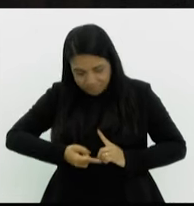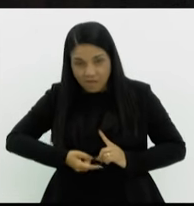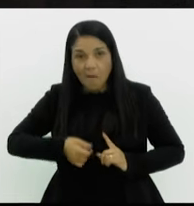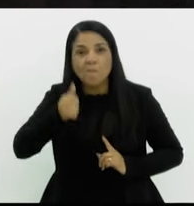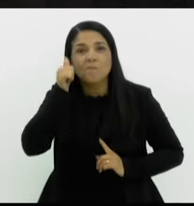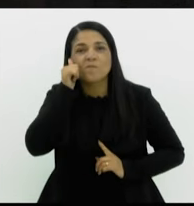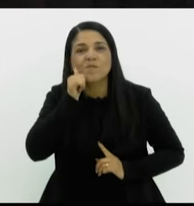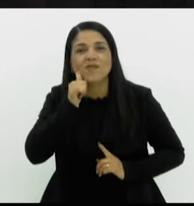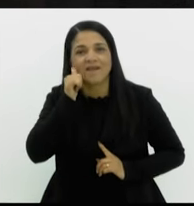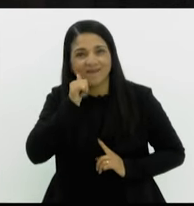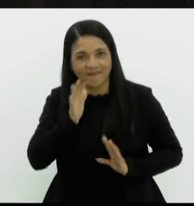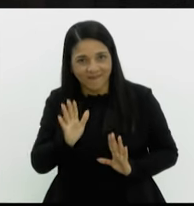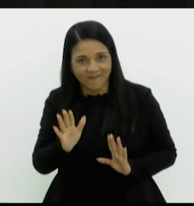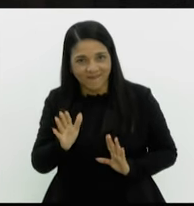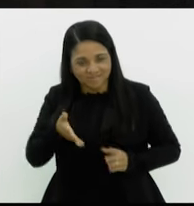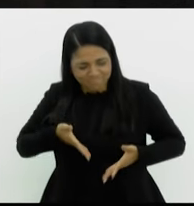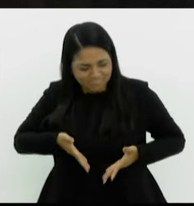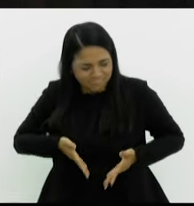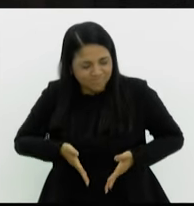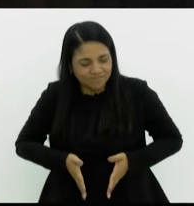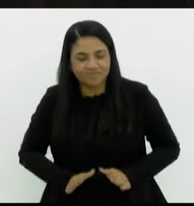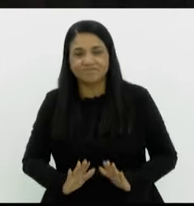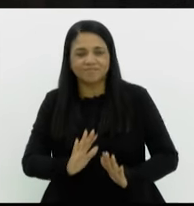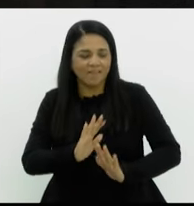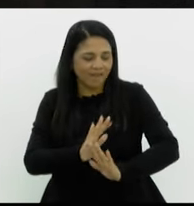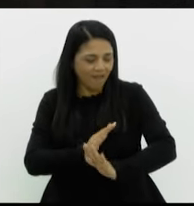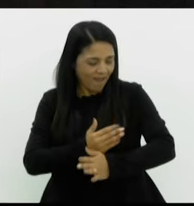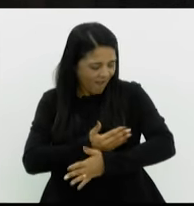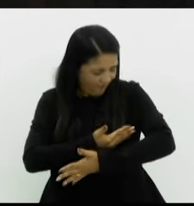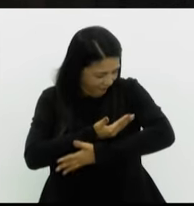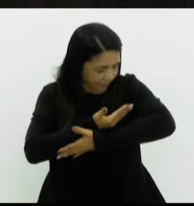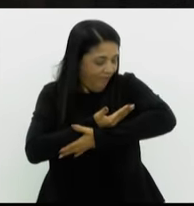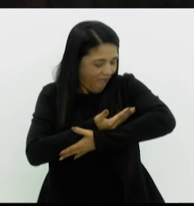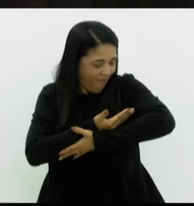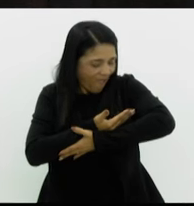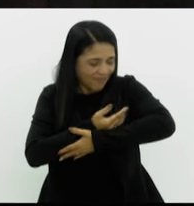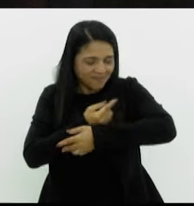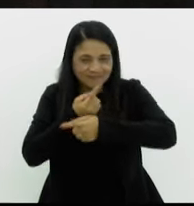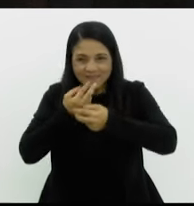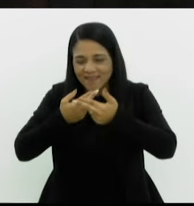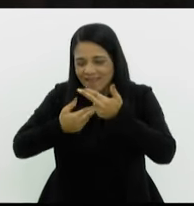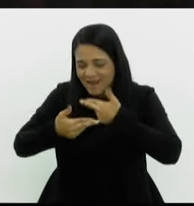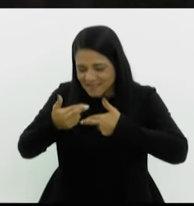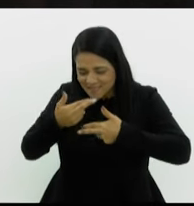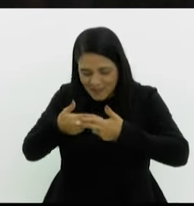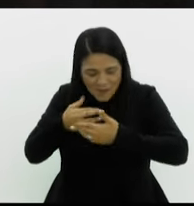a primeira relação que a gente tem ao nascer é com a nossa mãe.